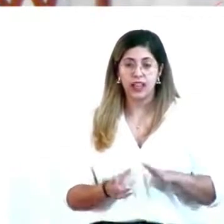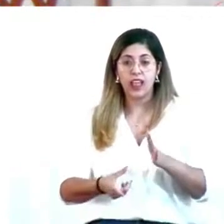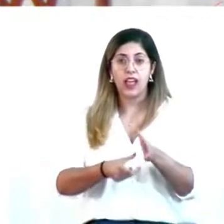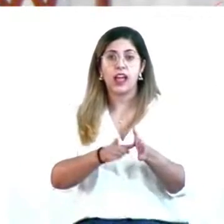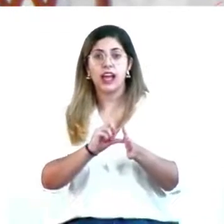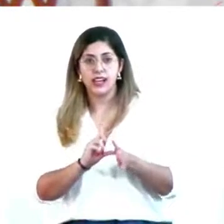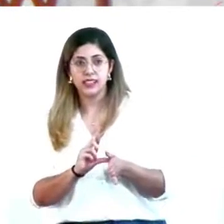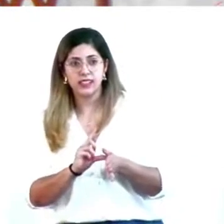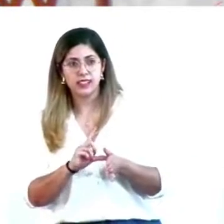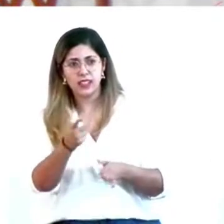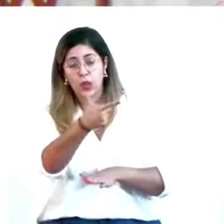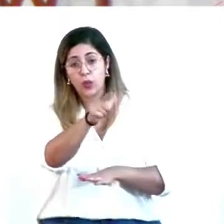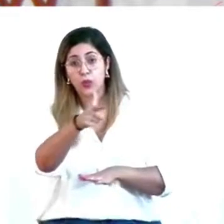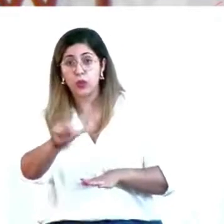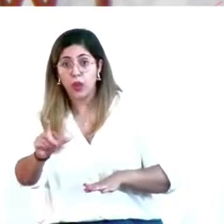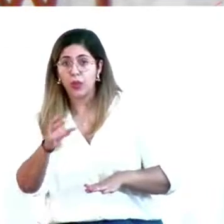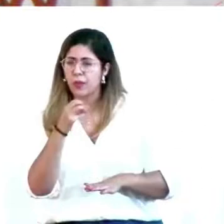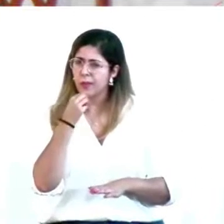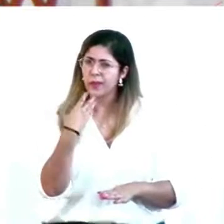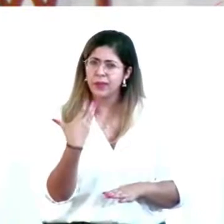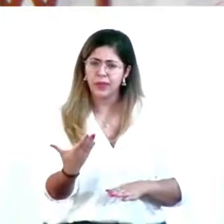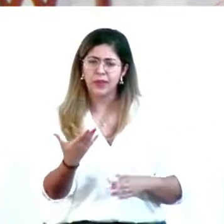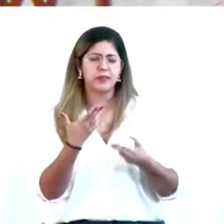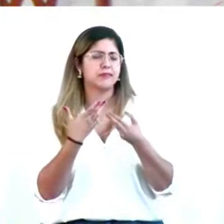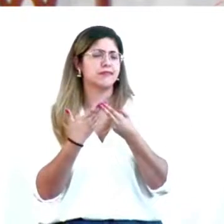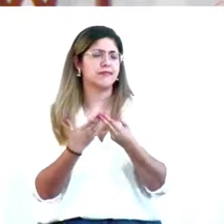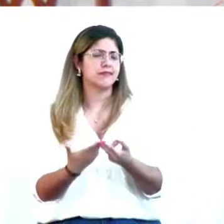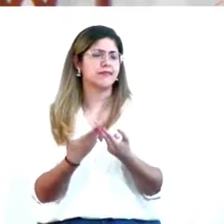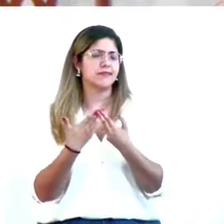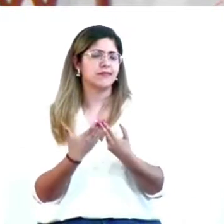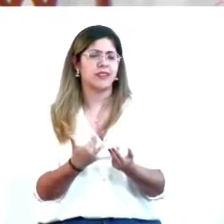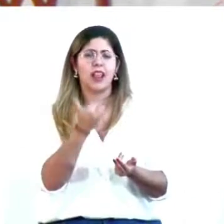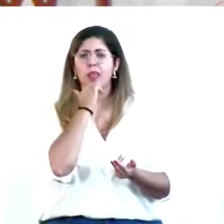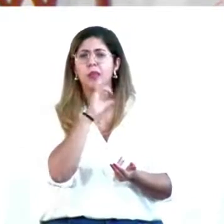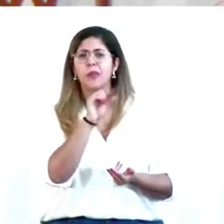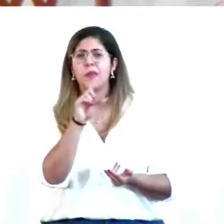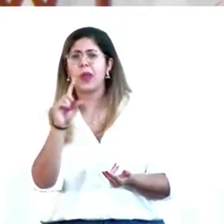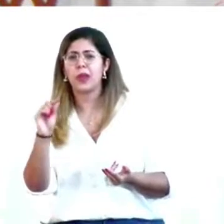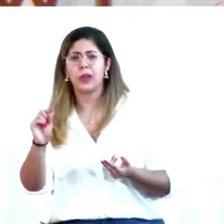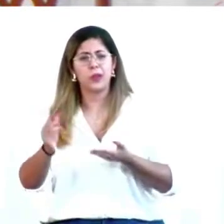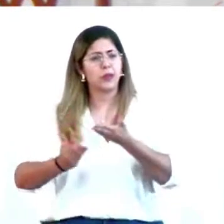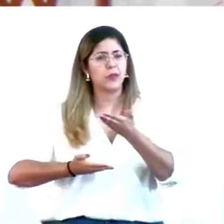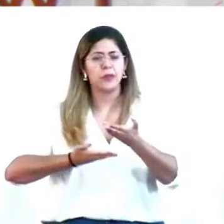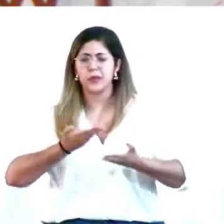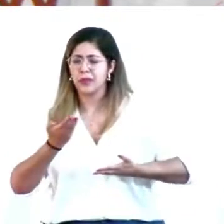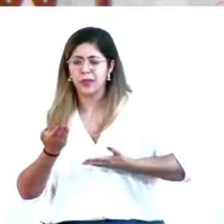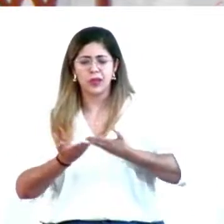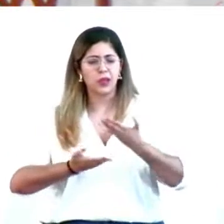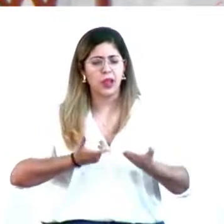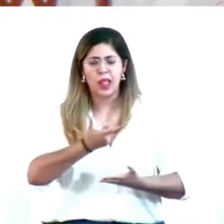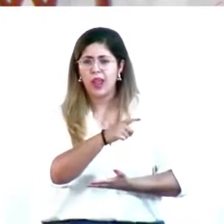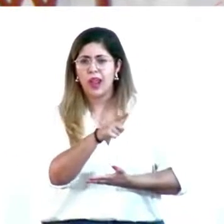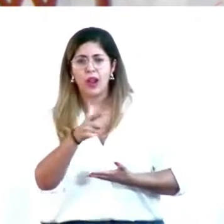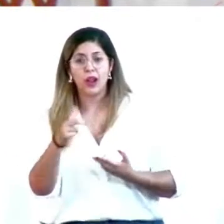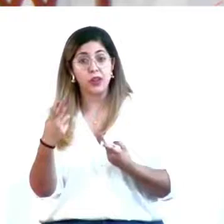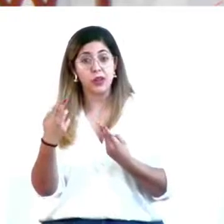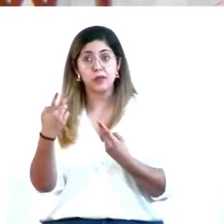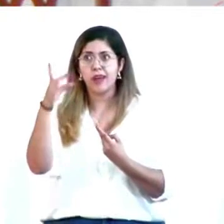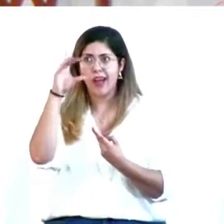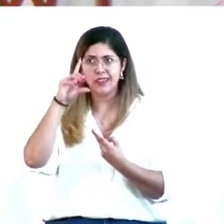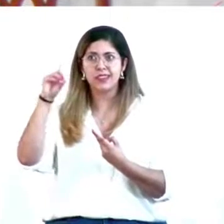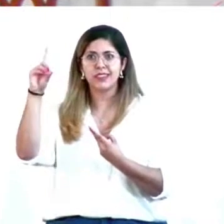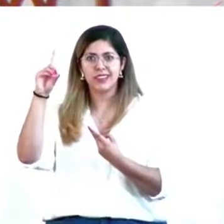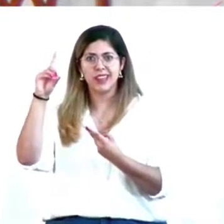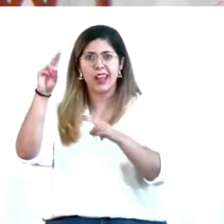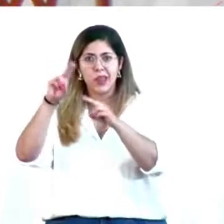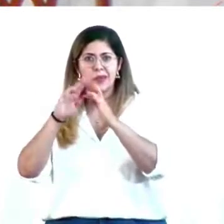para com os outros, benignos, compassivos, perdoando-vos uns aos outros, como também Deus em Cristo